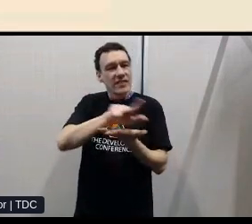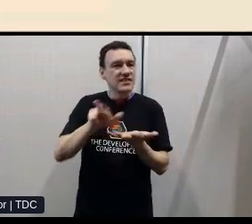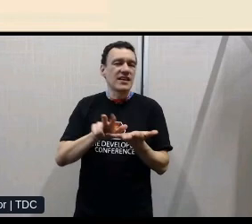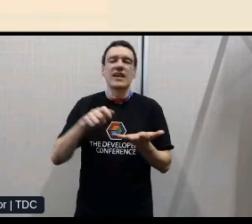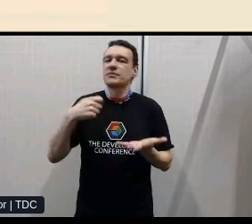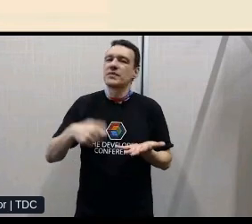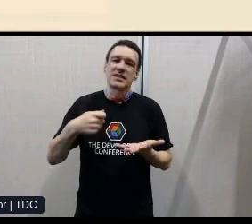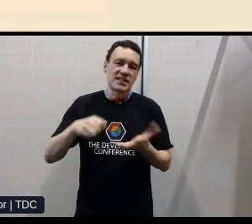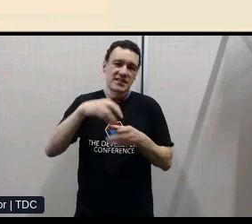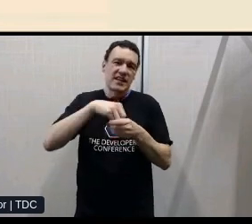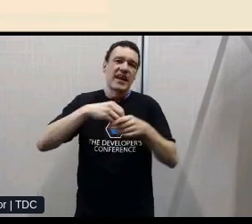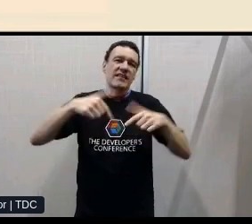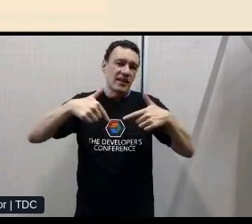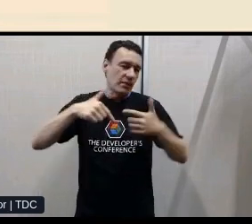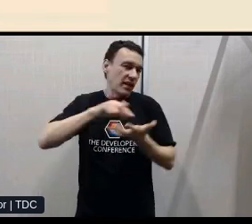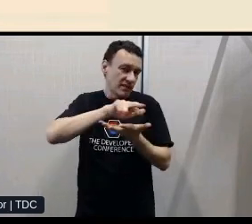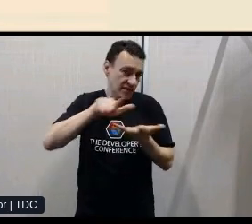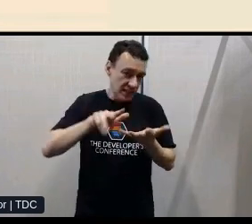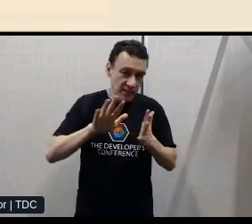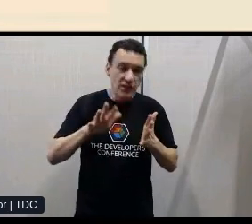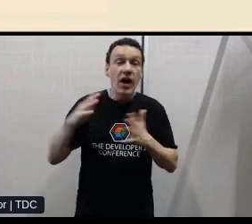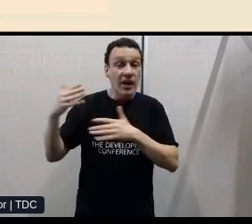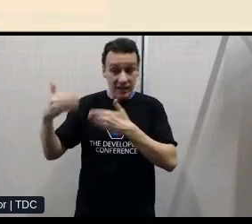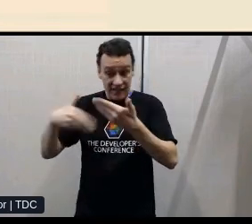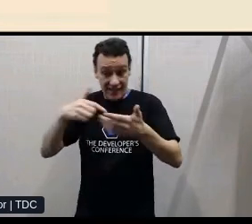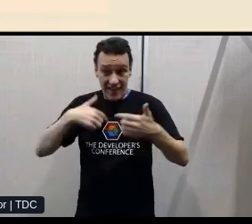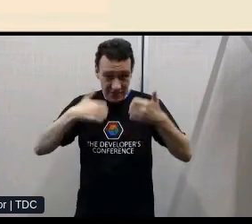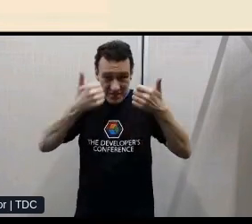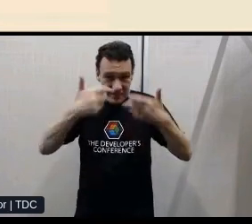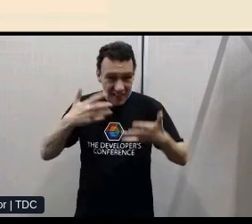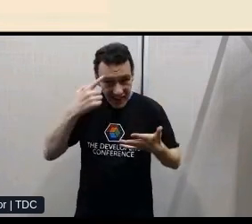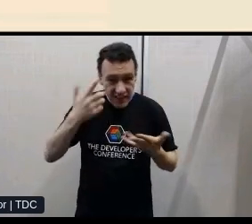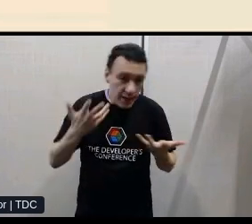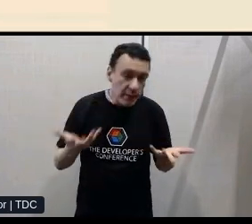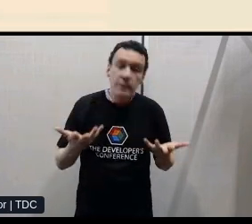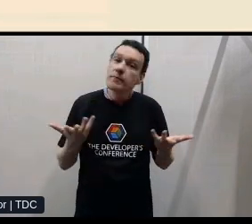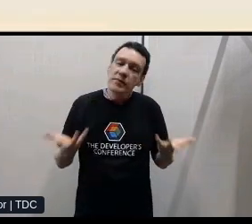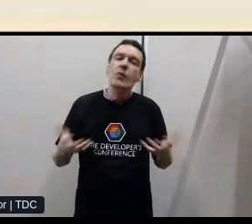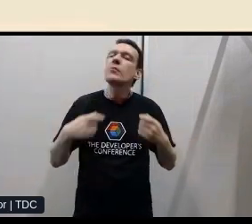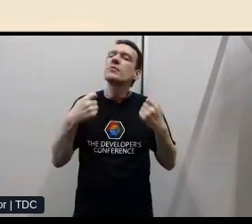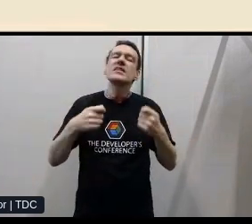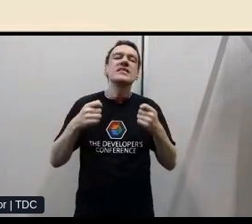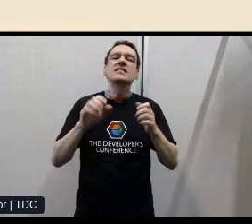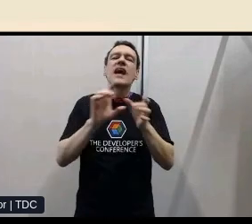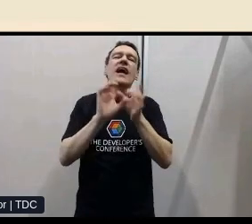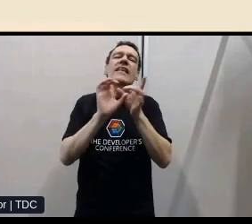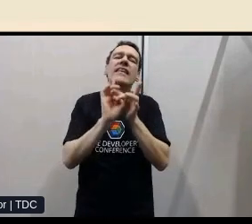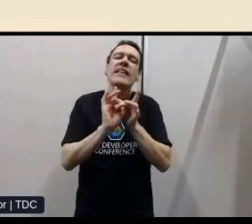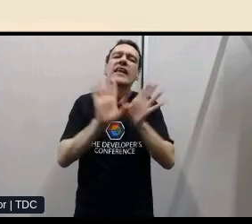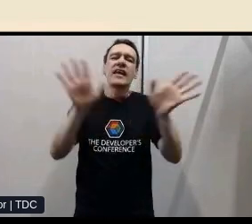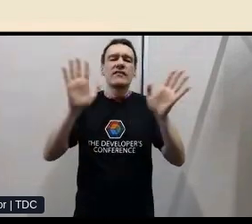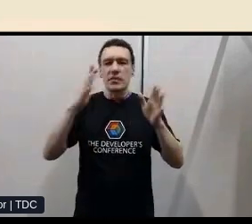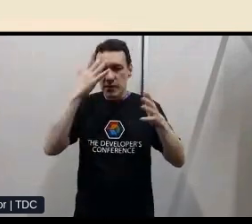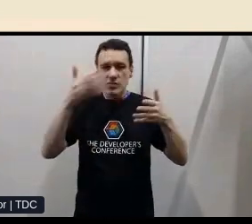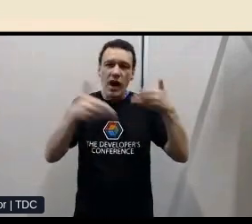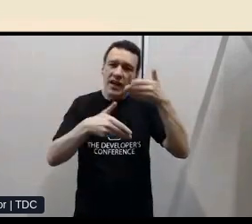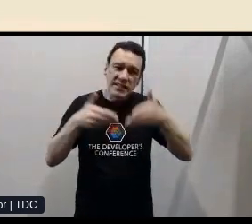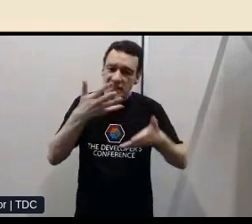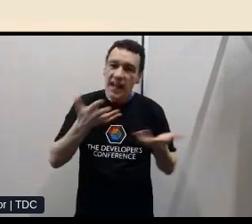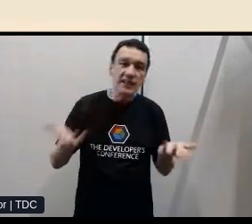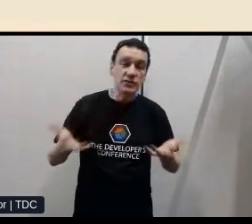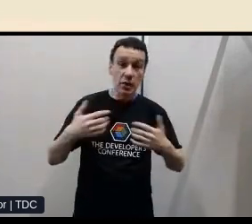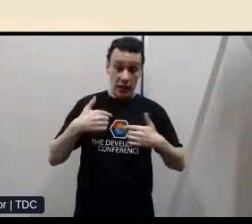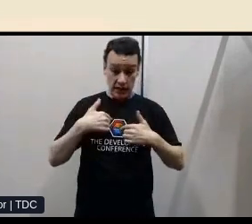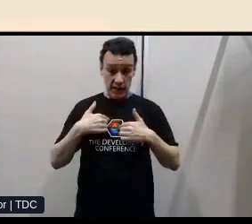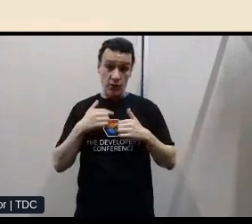longo dessa minha fala, a gente precisa democratizar o acesso, a gente precisa fazer com que as pessoas se enxerguem